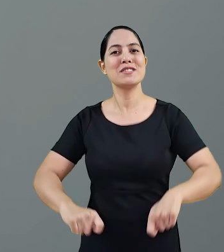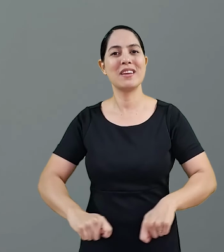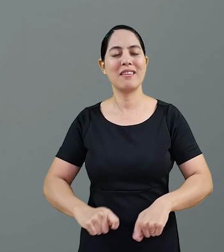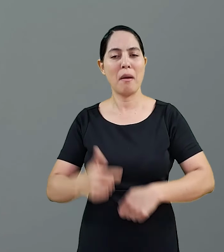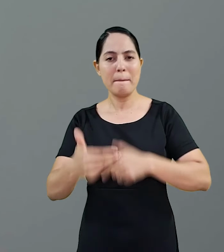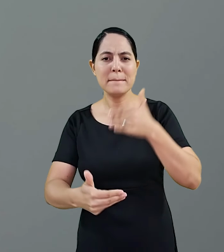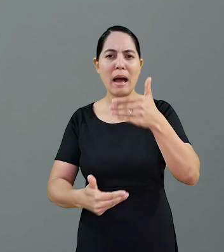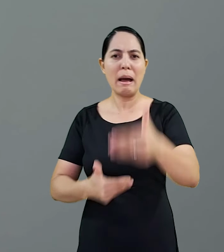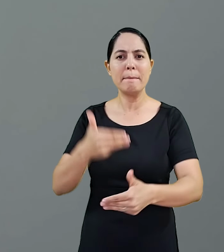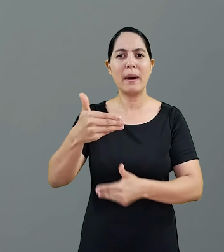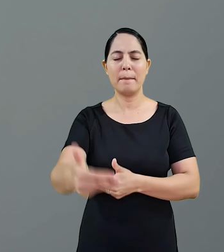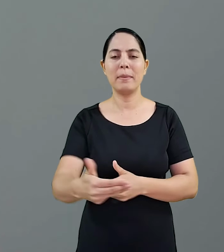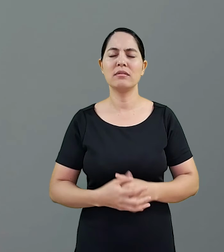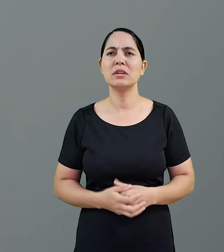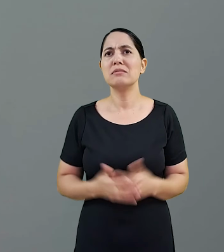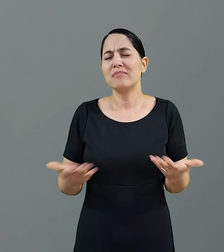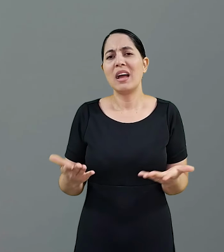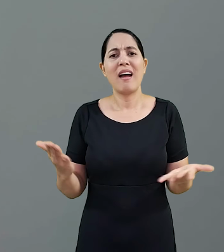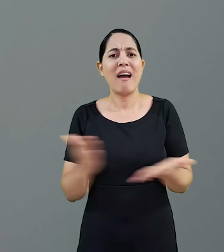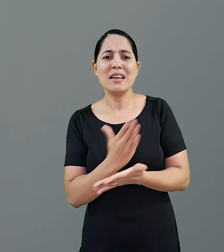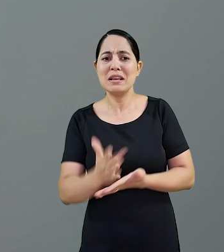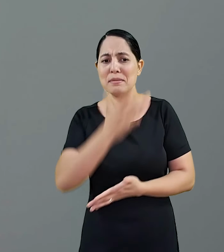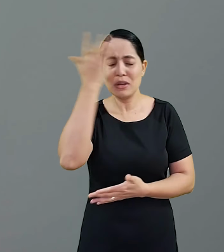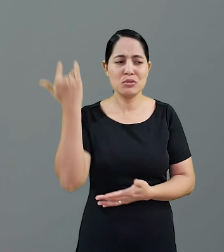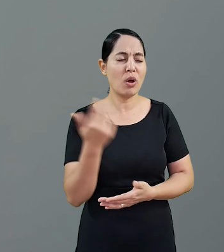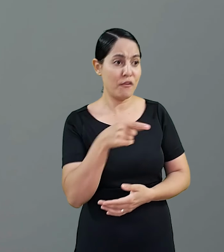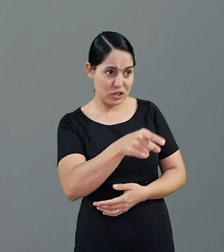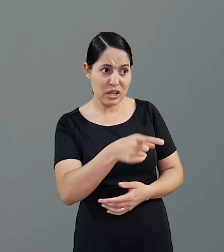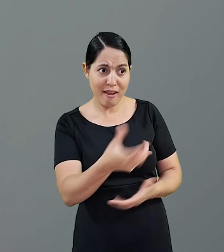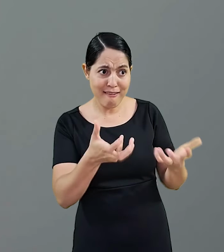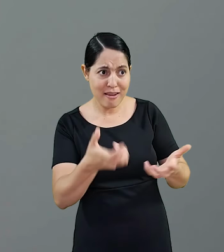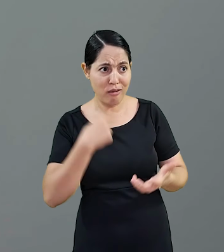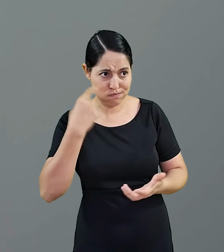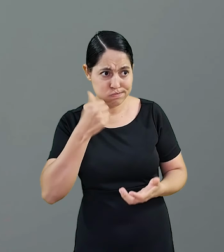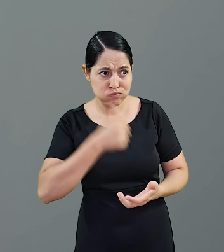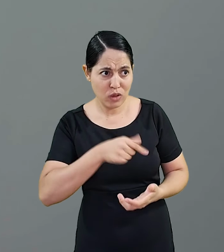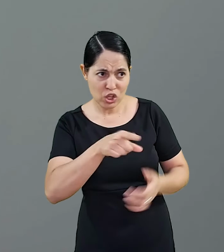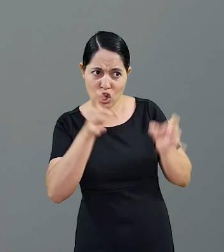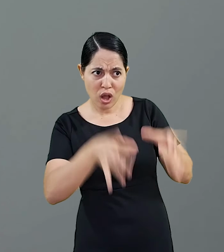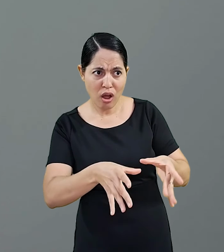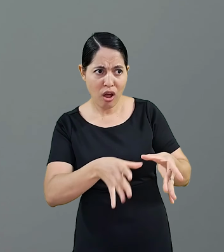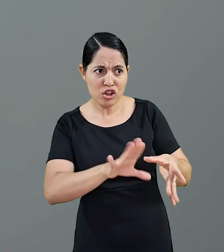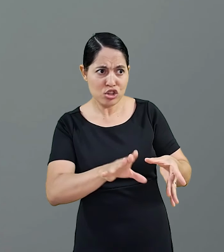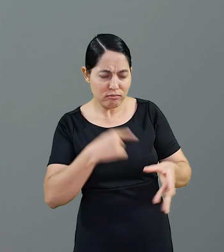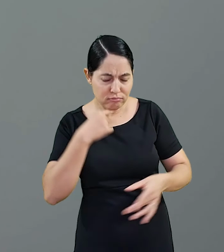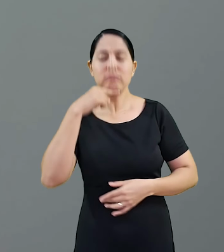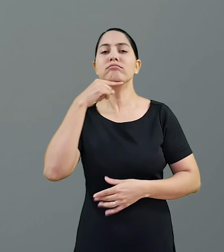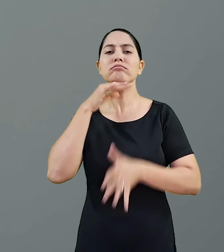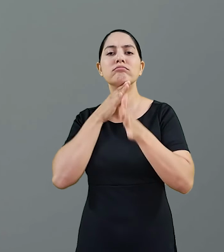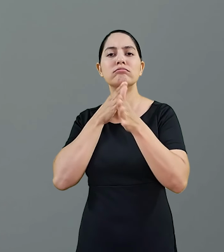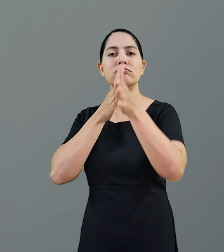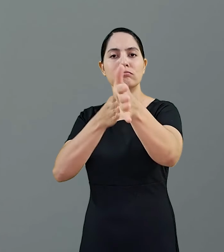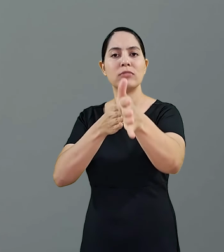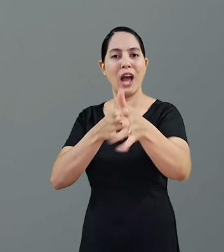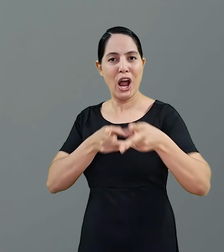se eu posso dizer uma pessoa, se você quer ser advogada e não quer desistir, eu digo, olha para frente. Apenas olhe e